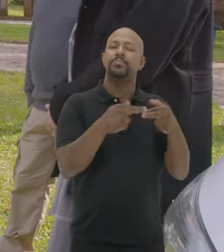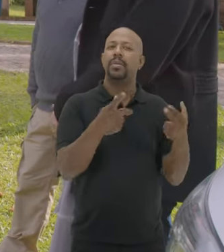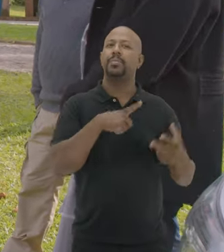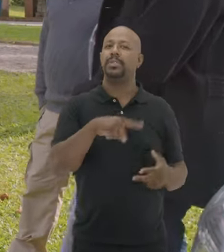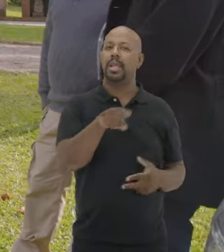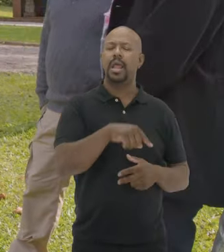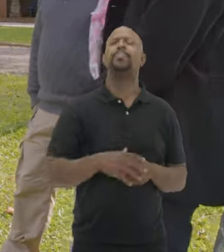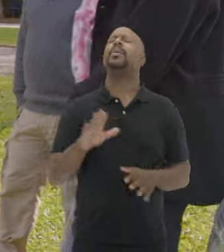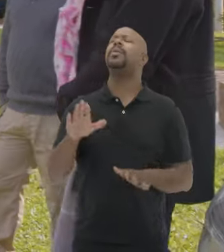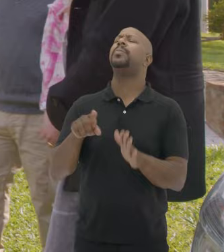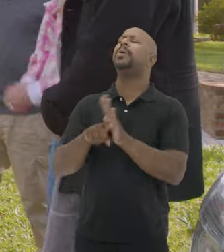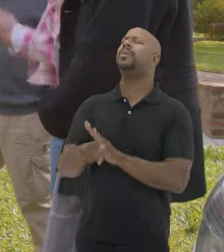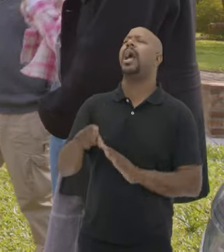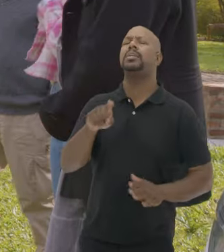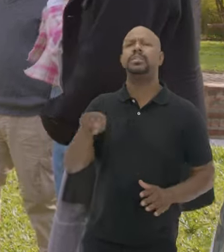ali